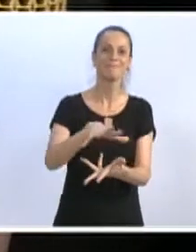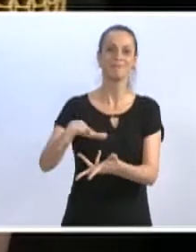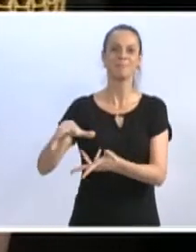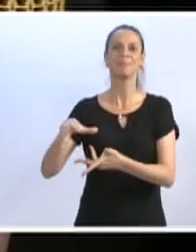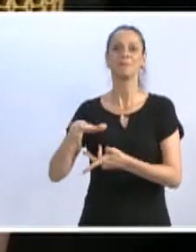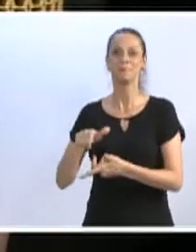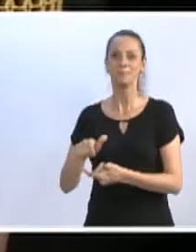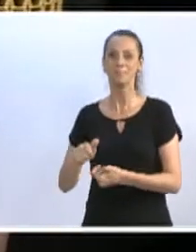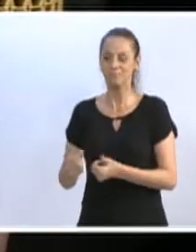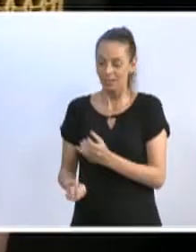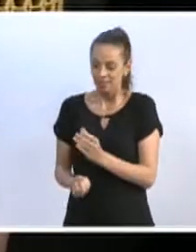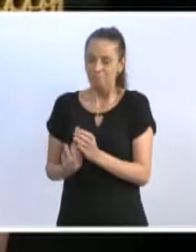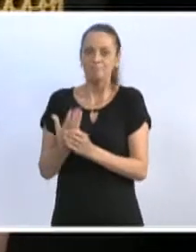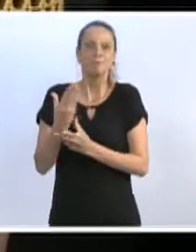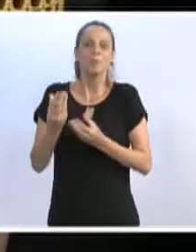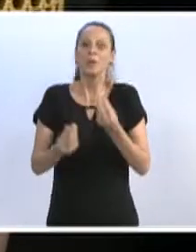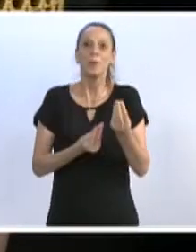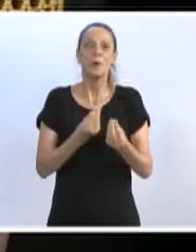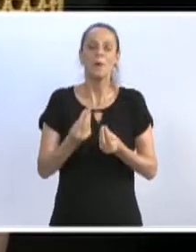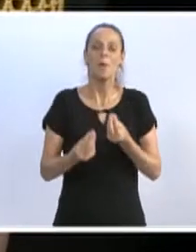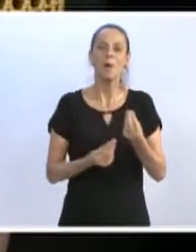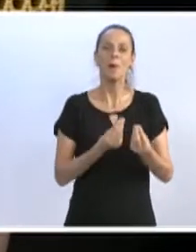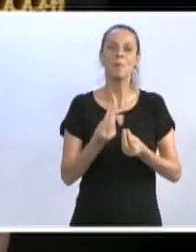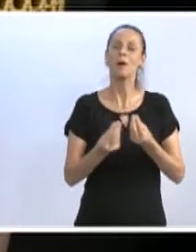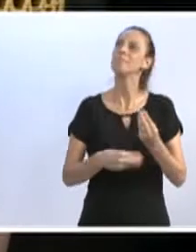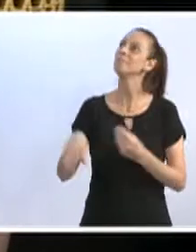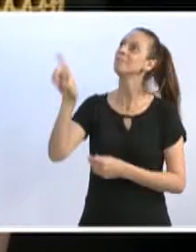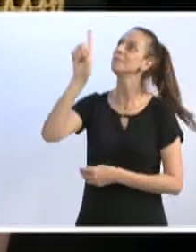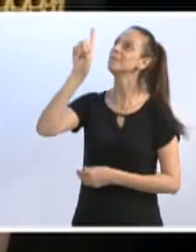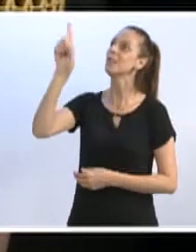se formou no seu